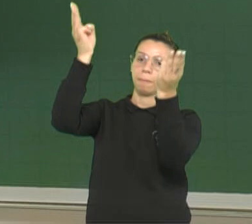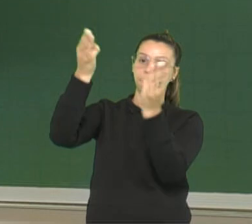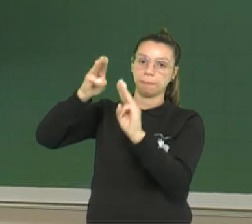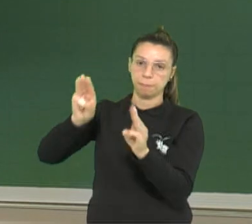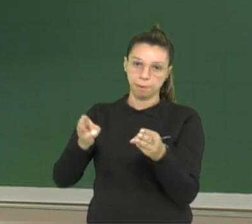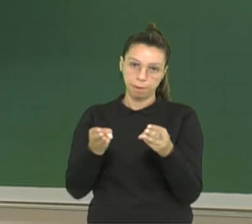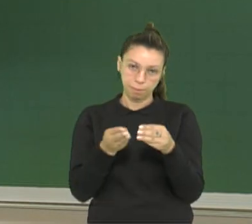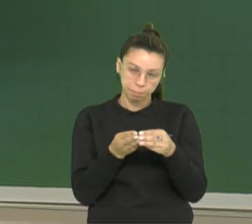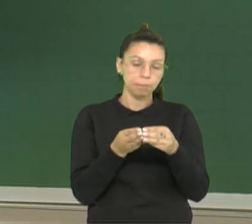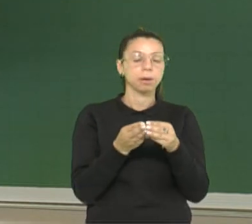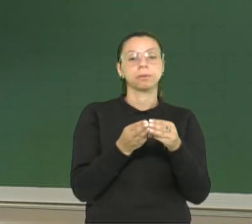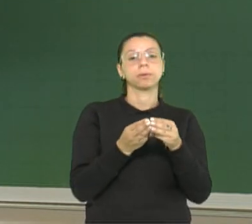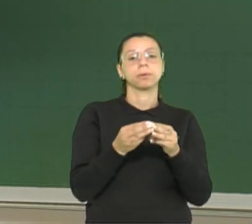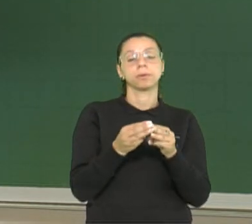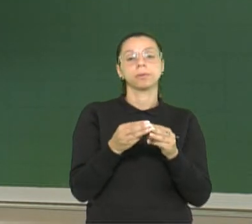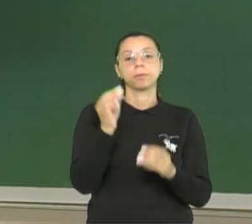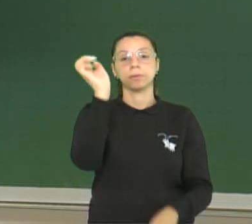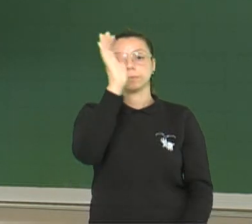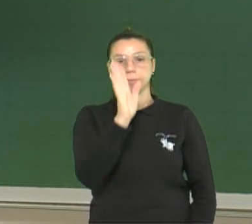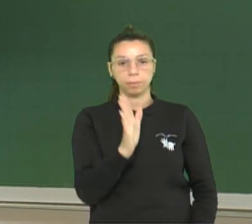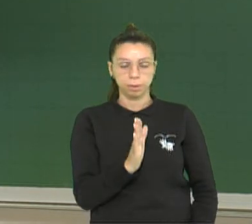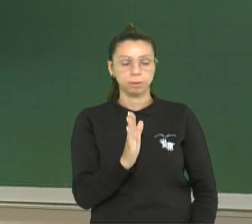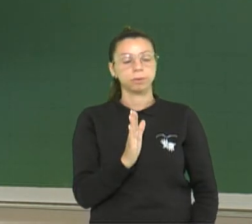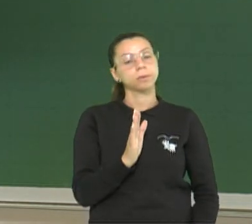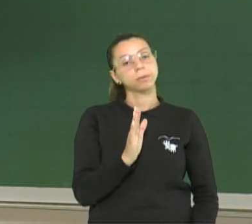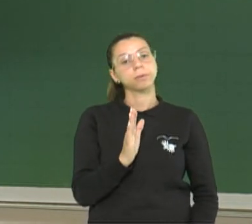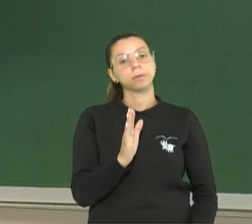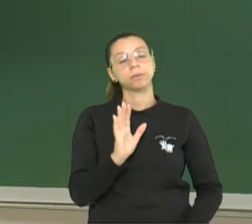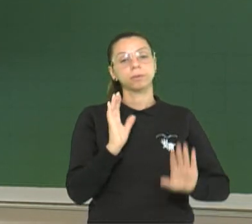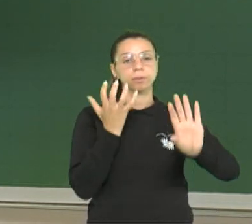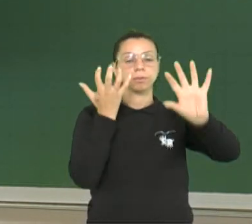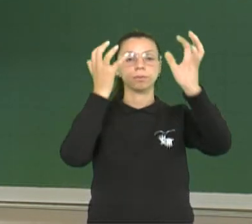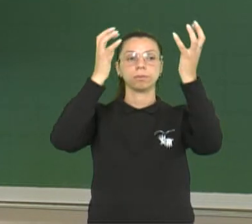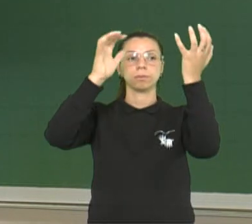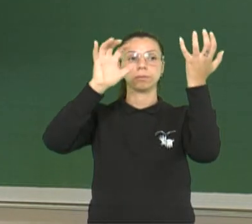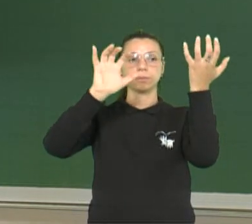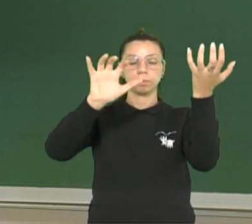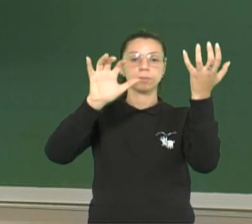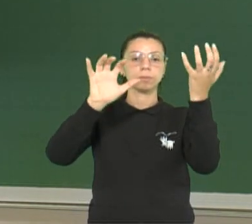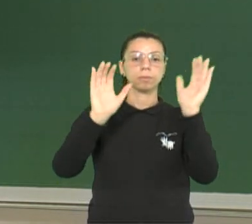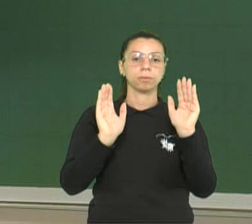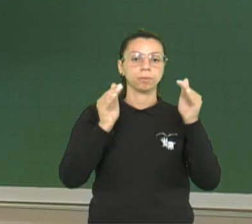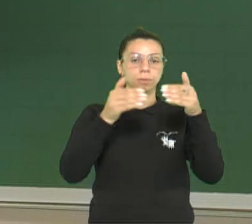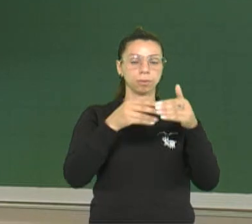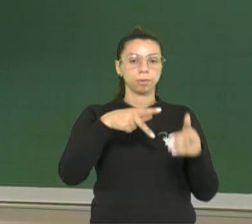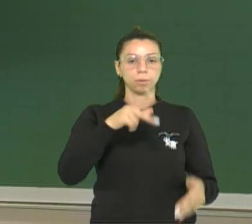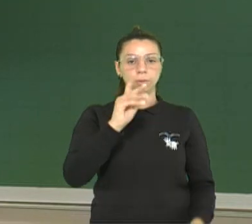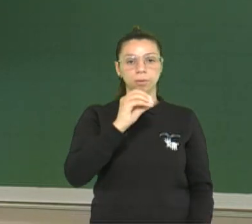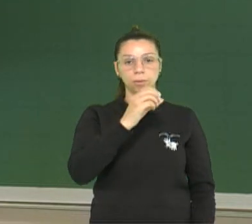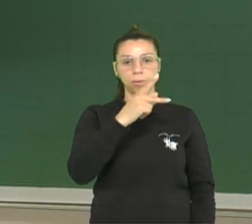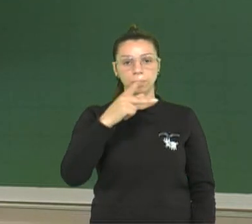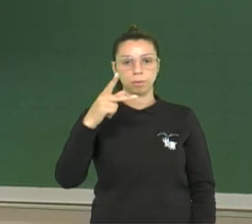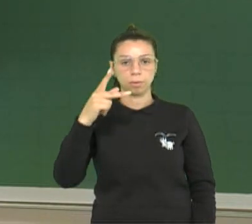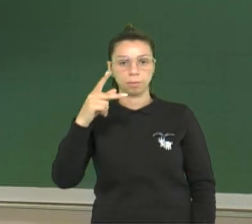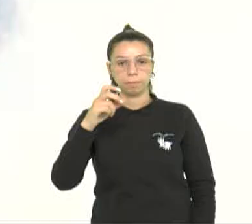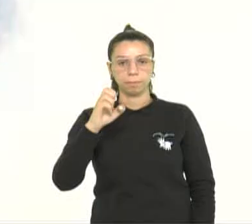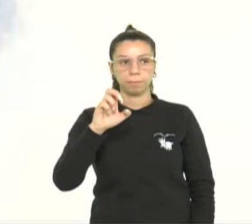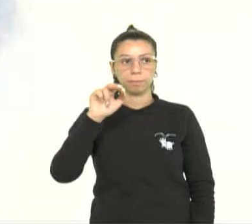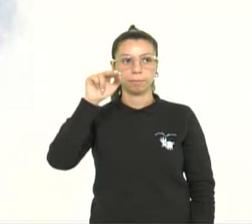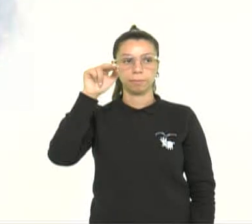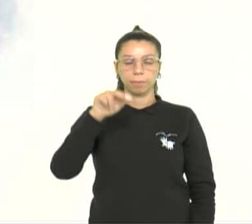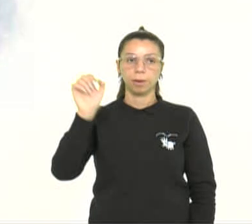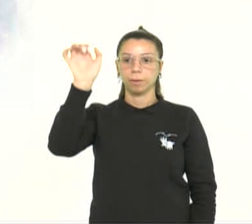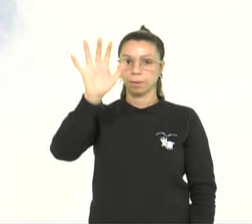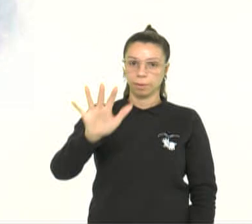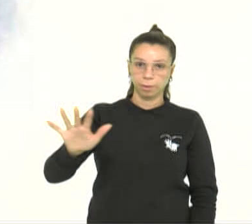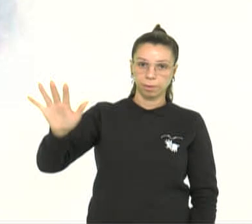ele está sendo classificado, o clima brasileiro, de acordo com a classificação de Köppen, cuja imagem está